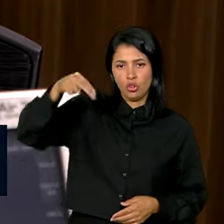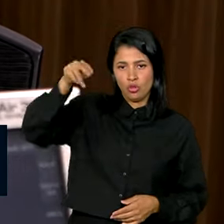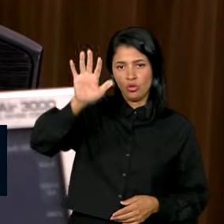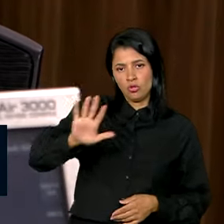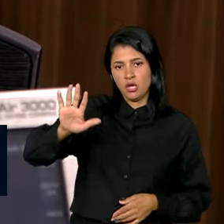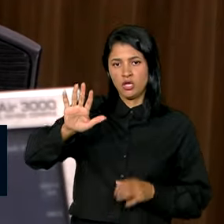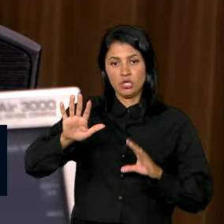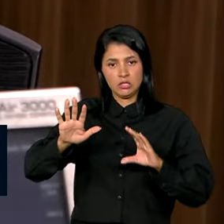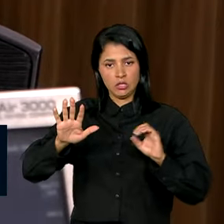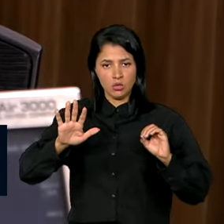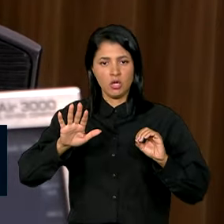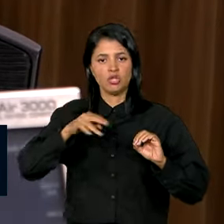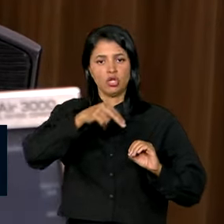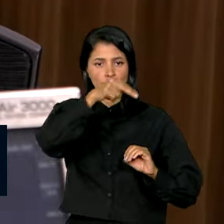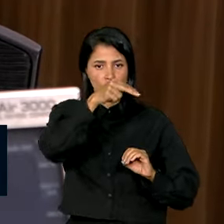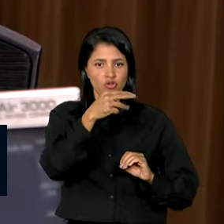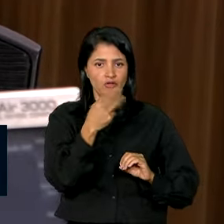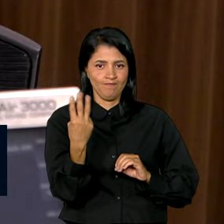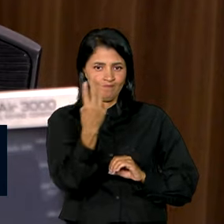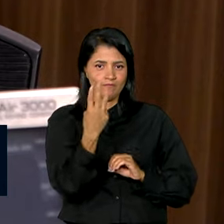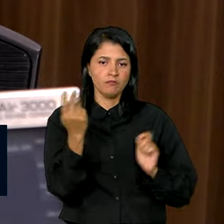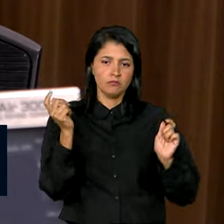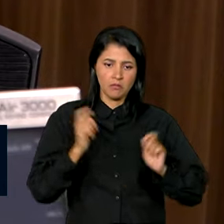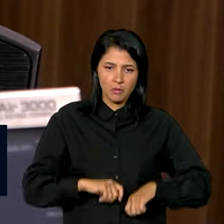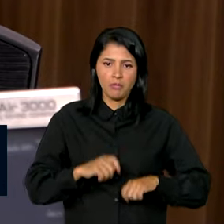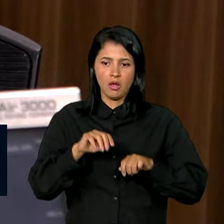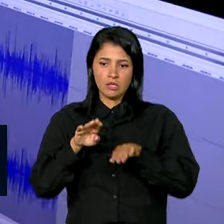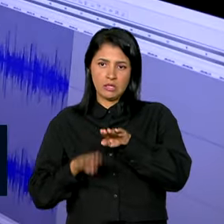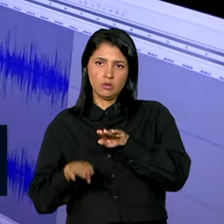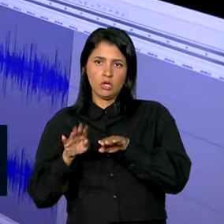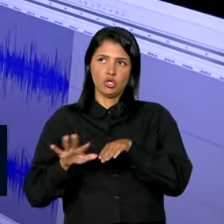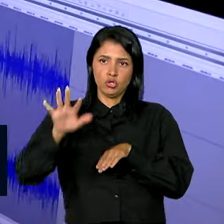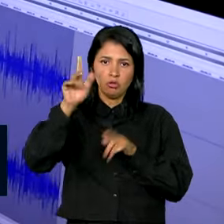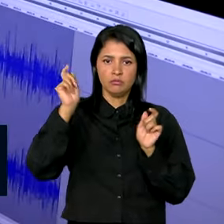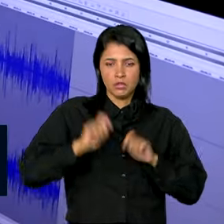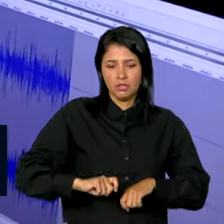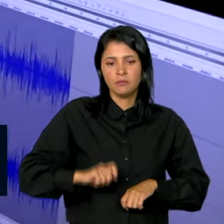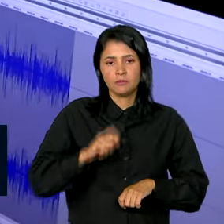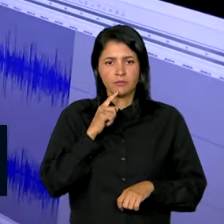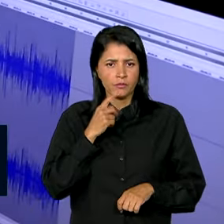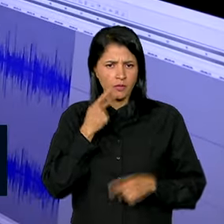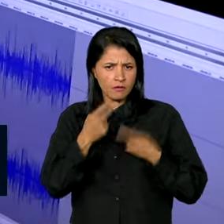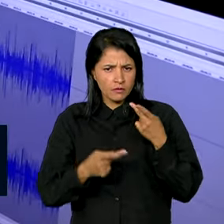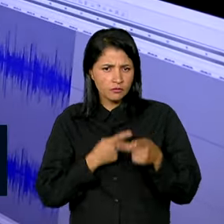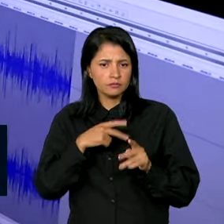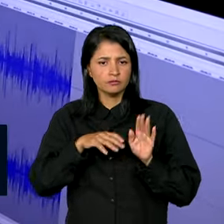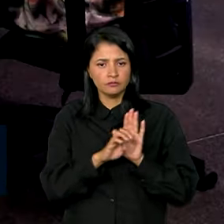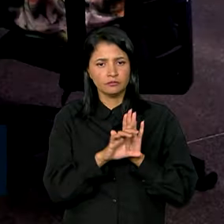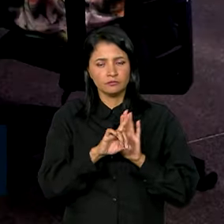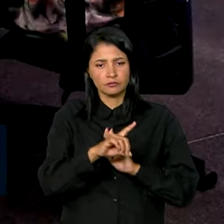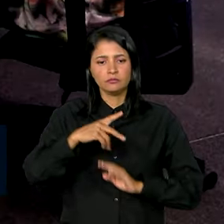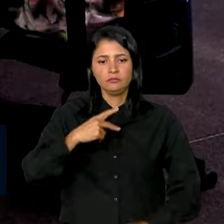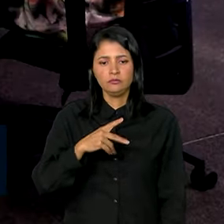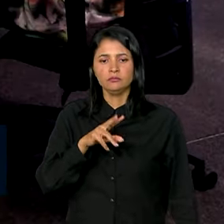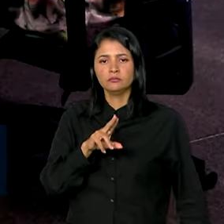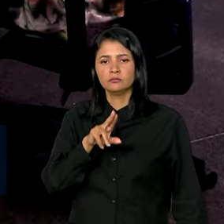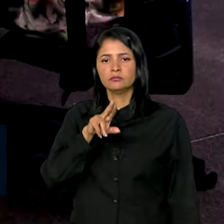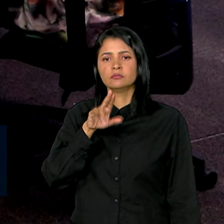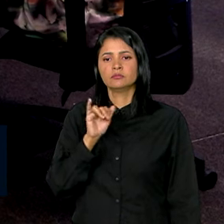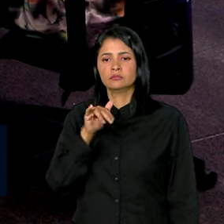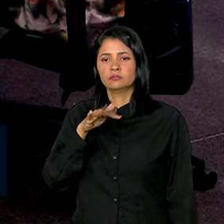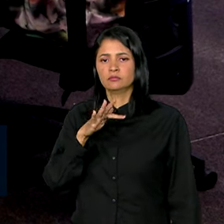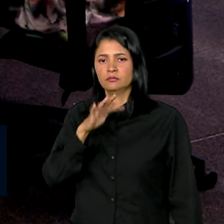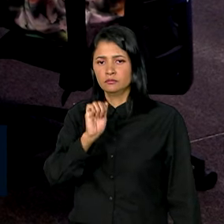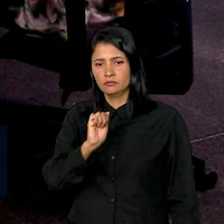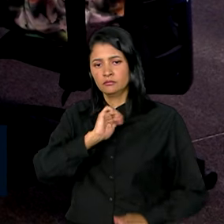Nordeste, Centro-Oeste e Norte, para a gente enfrentar a desigualdade regional. Nesse caso, a senhora está se referindo ao edital do ProInfra Desenvolvimento Regional,